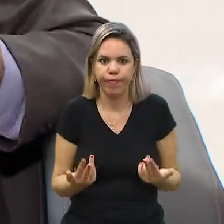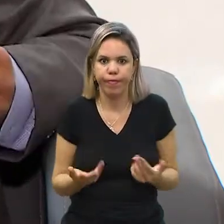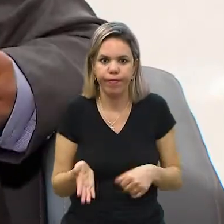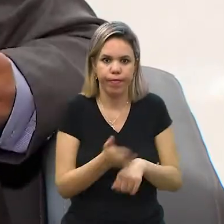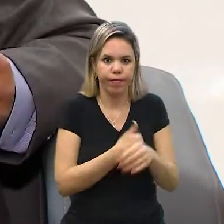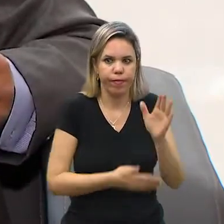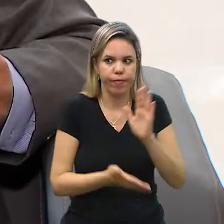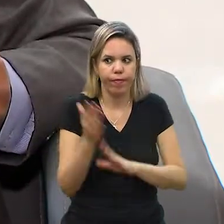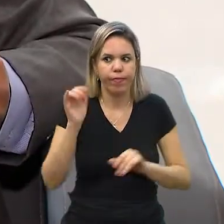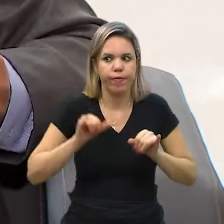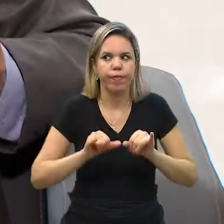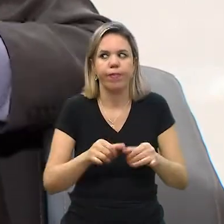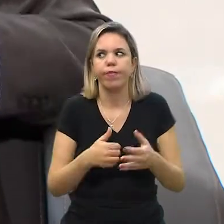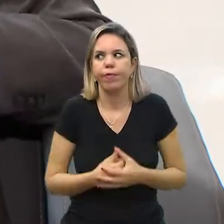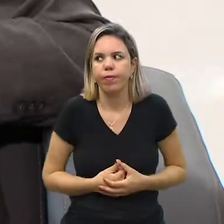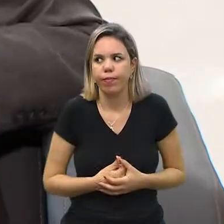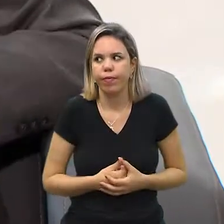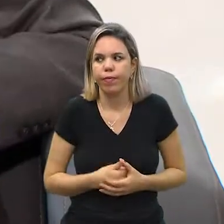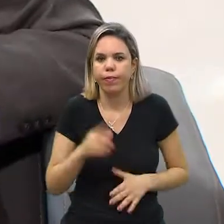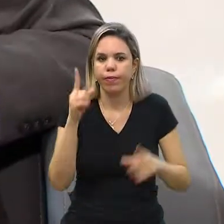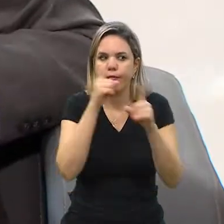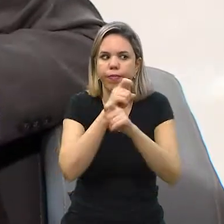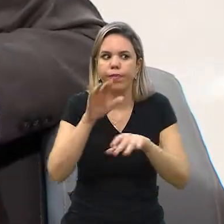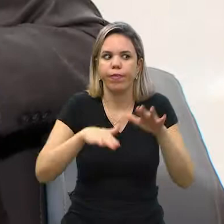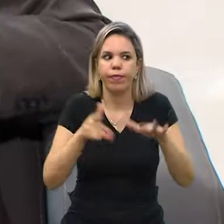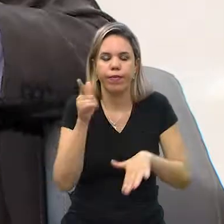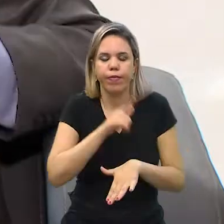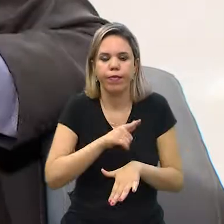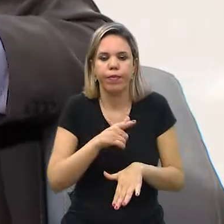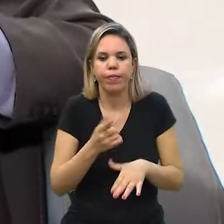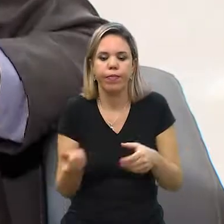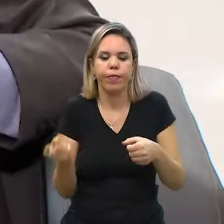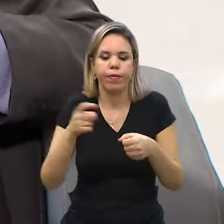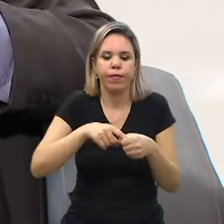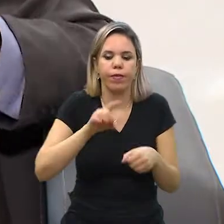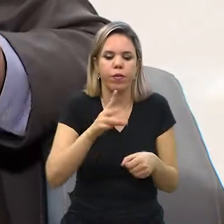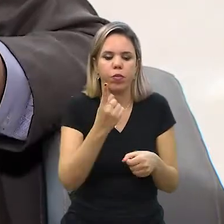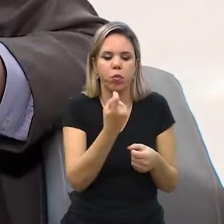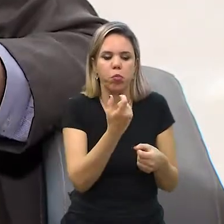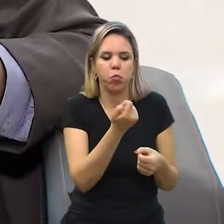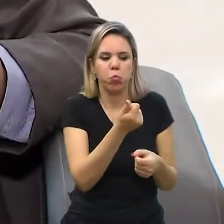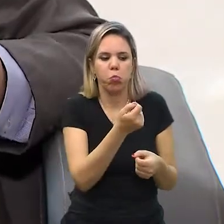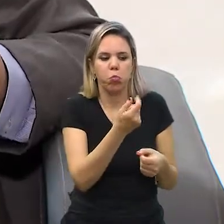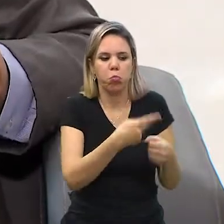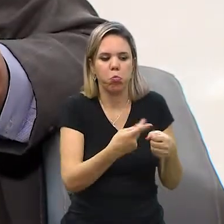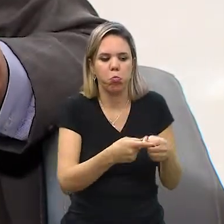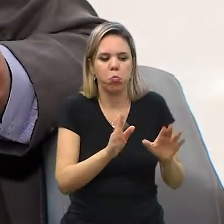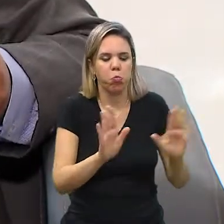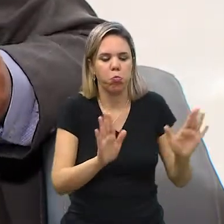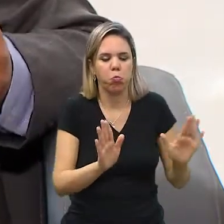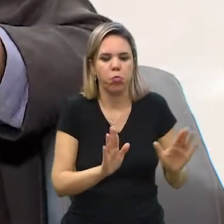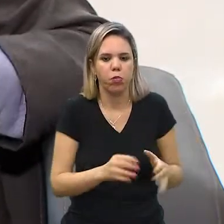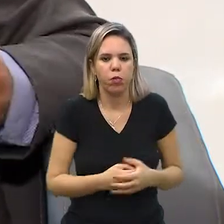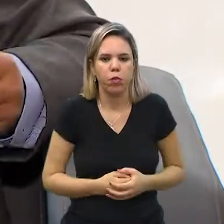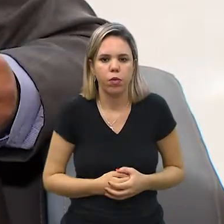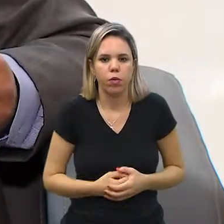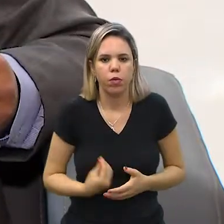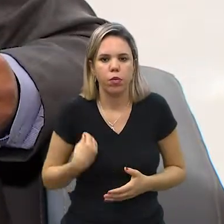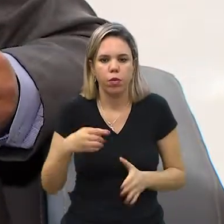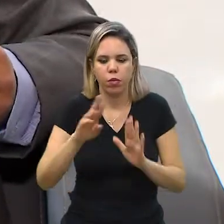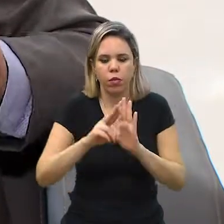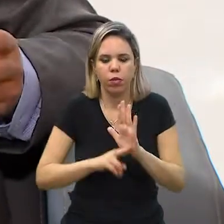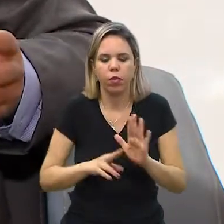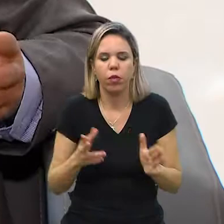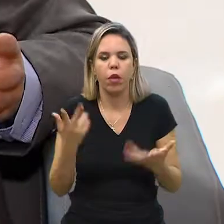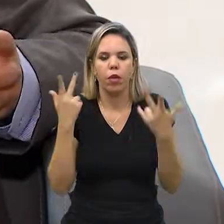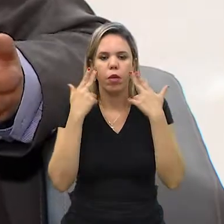antes de sair para o mercado. Mas dificilmente a gente volta só com os produtos, né, que estavam ali na